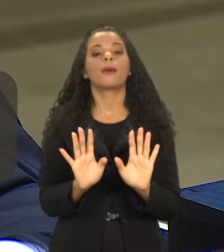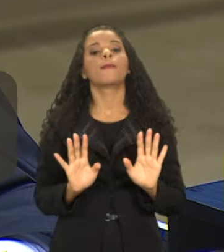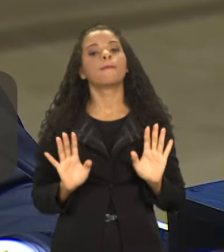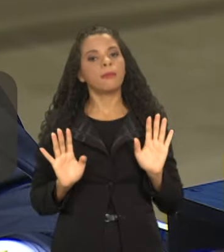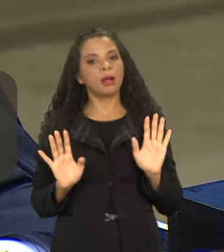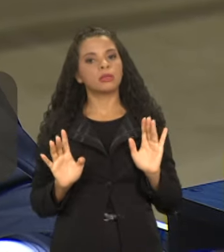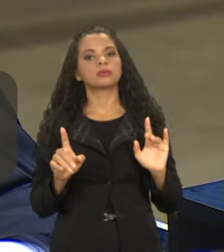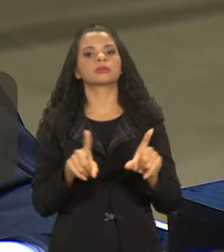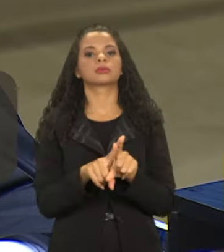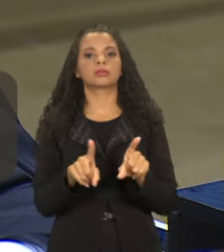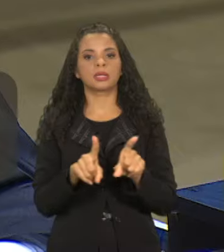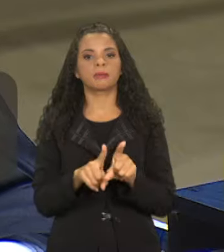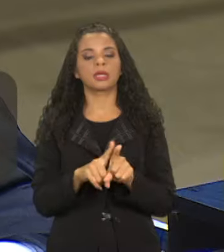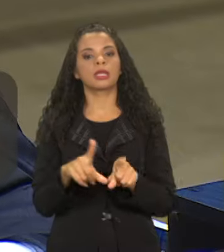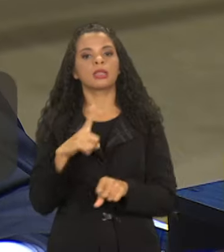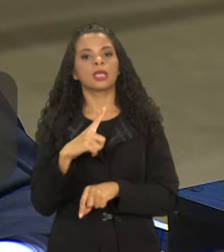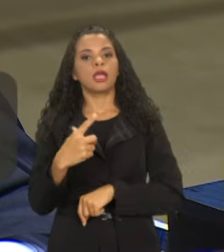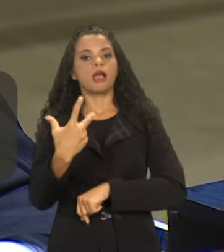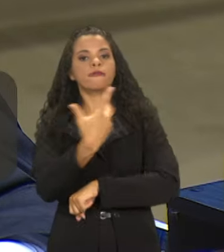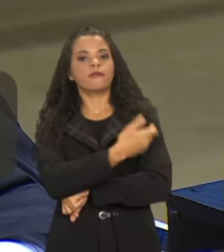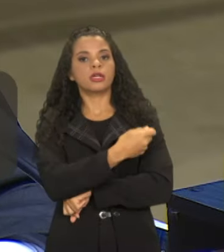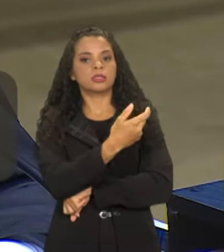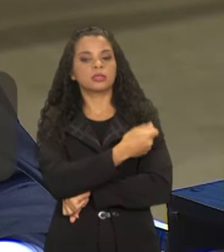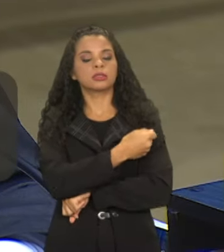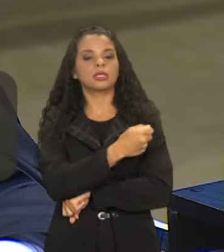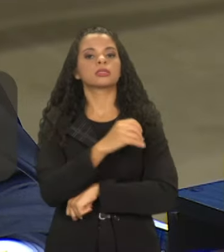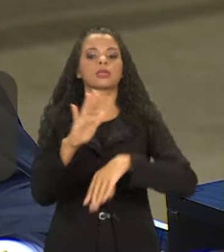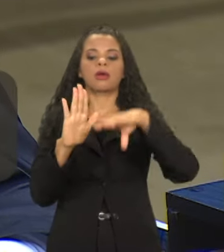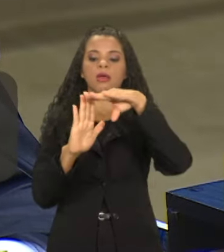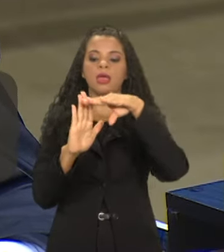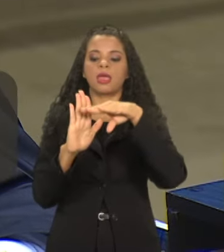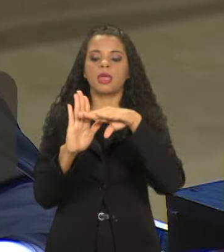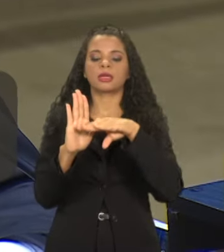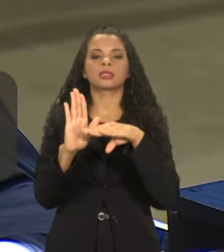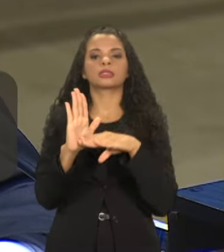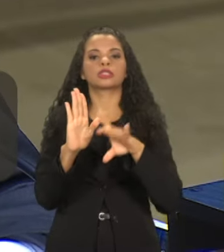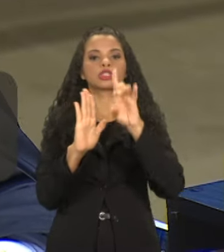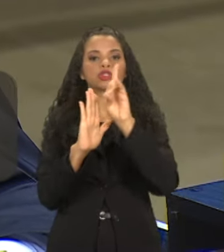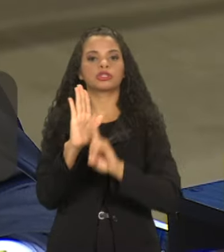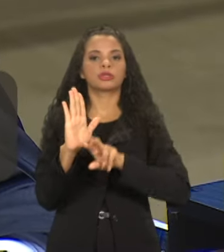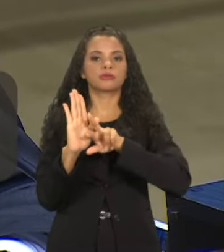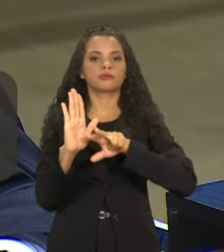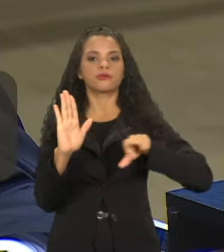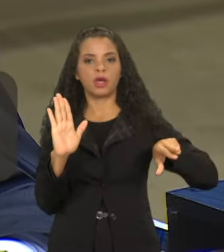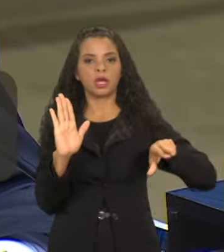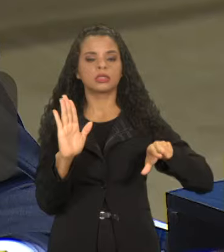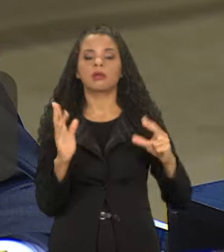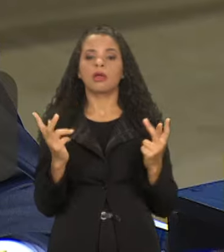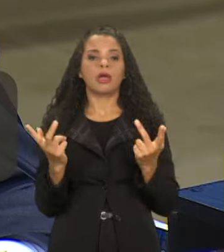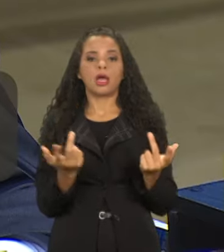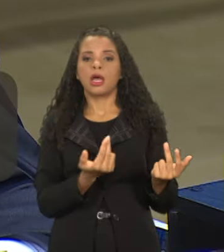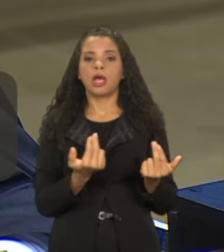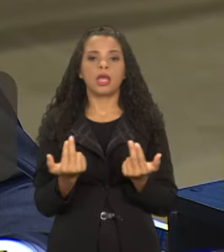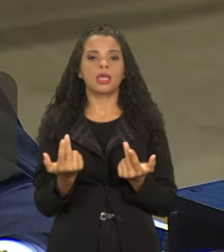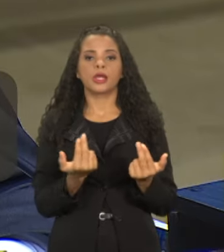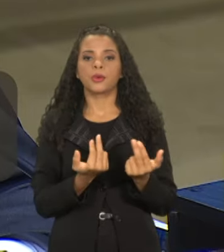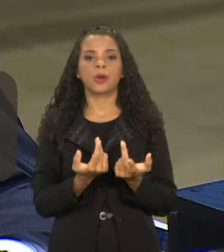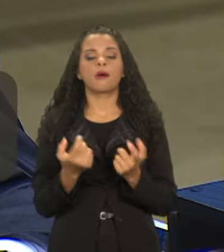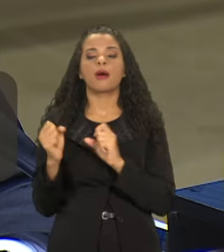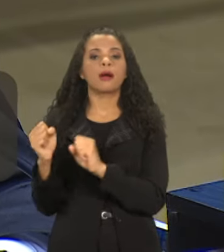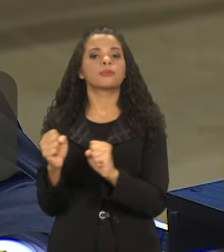como pré-requisito ao exercício de outros direitos é rigorosamente igual à hipótese de a pessoa